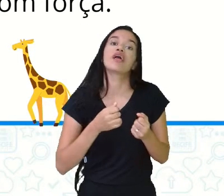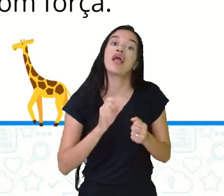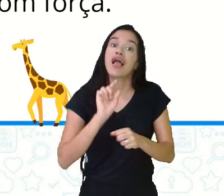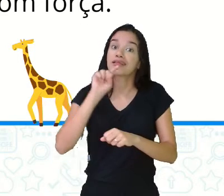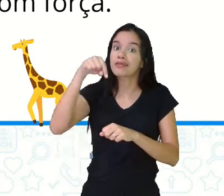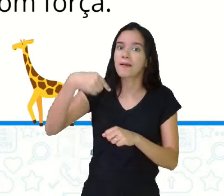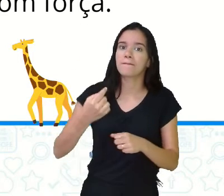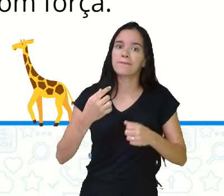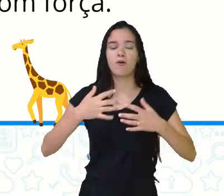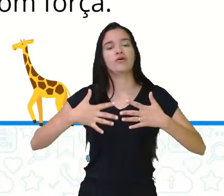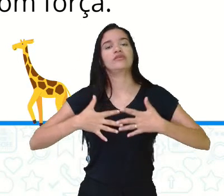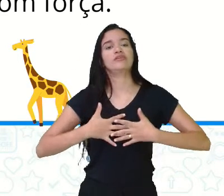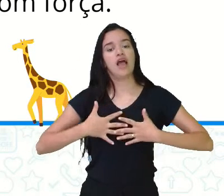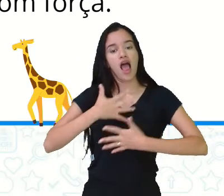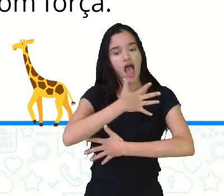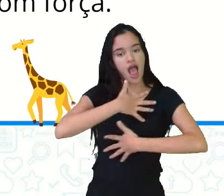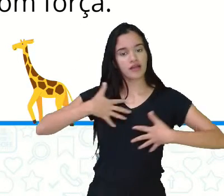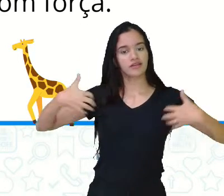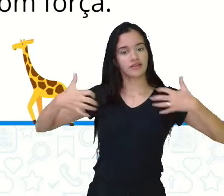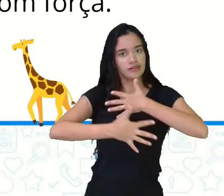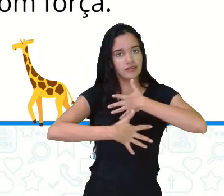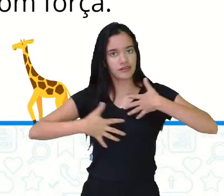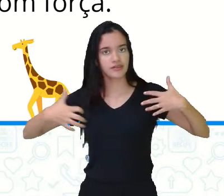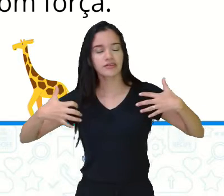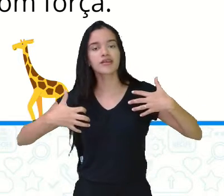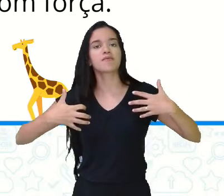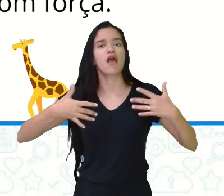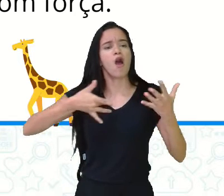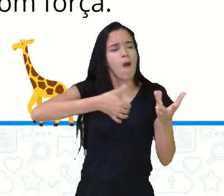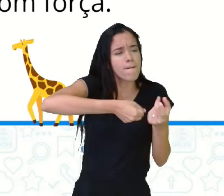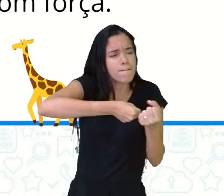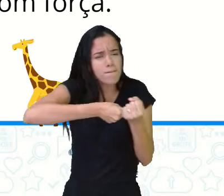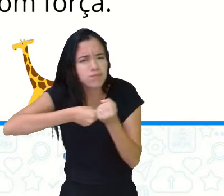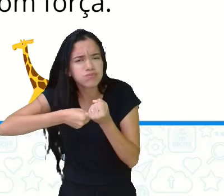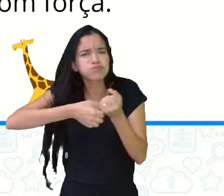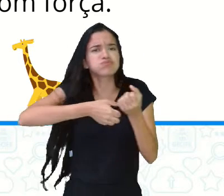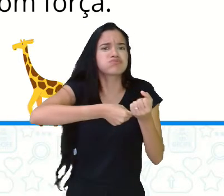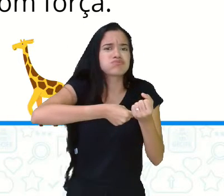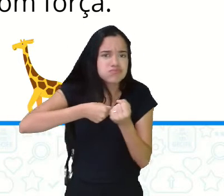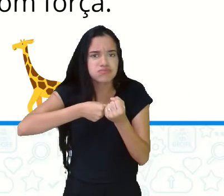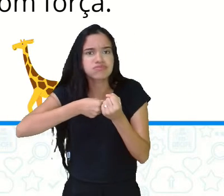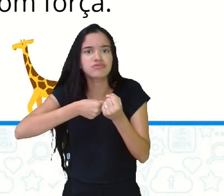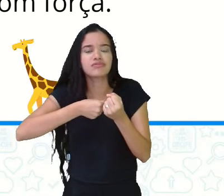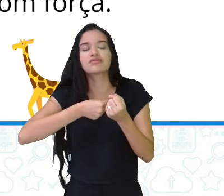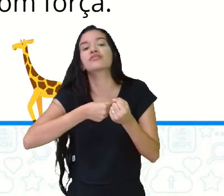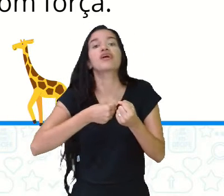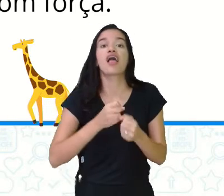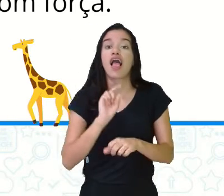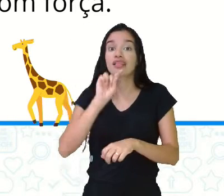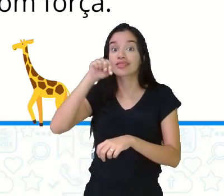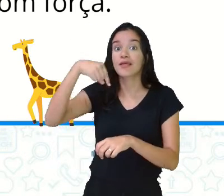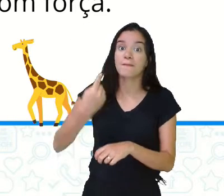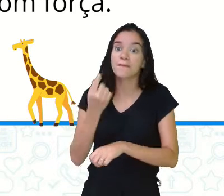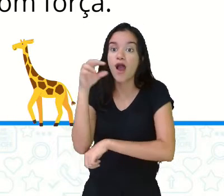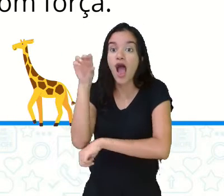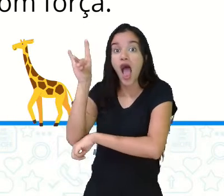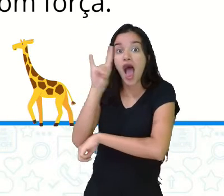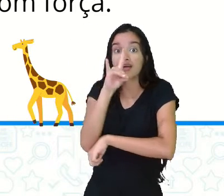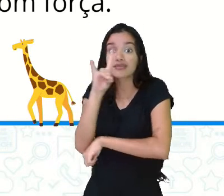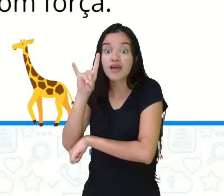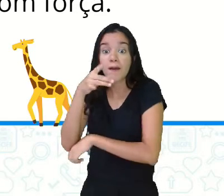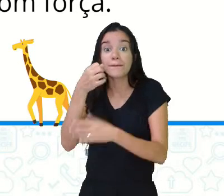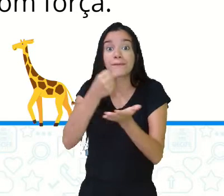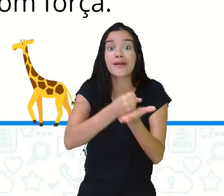para ajudar o rinoceronte e os dois puxaram, puxaram e não conseguiram. Depois veio a girafa para